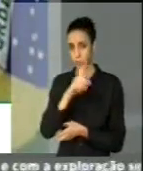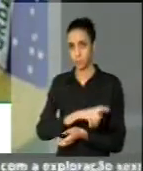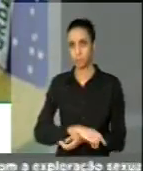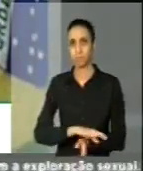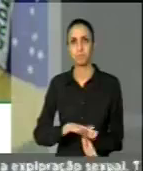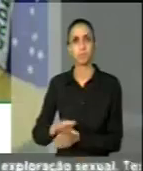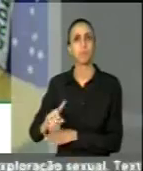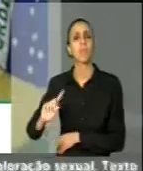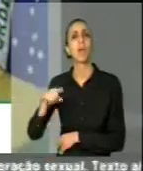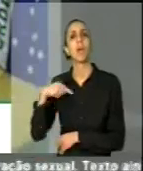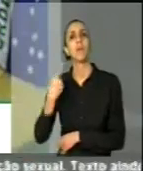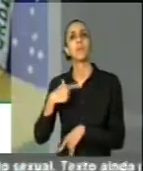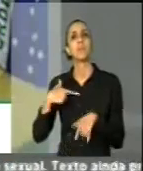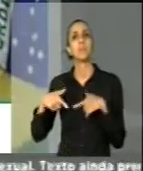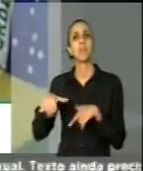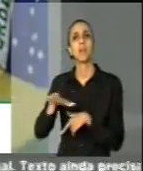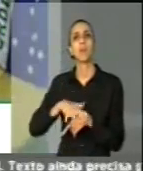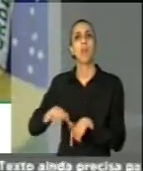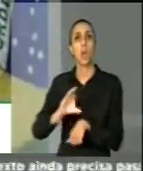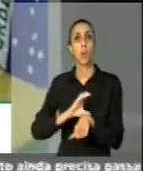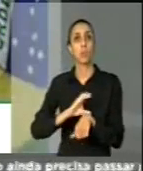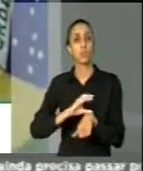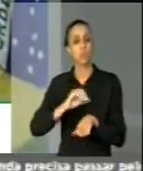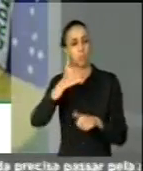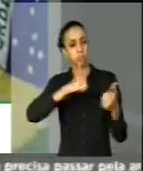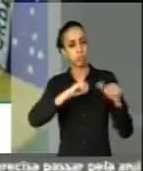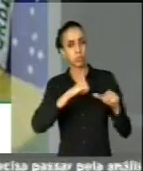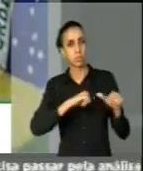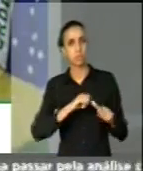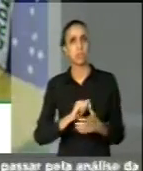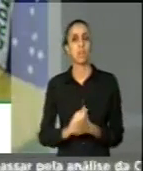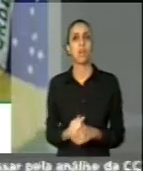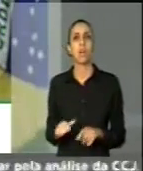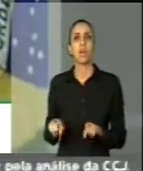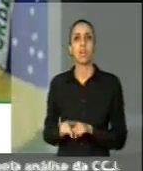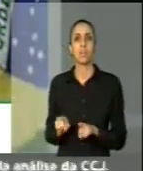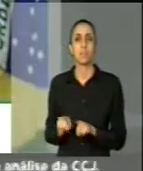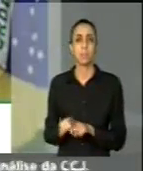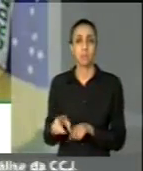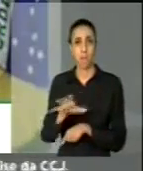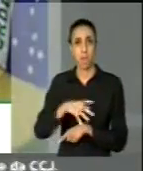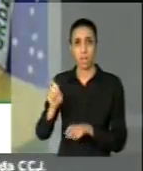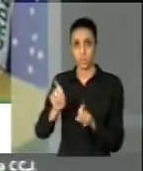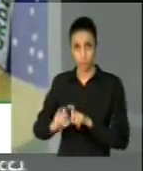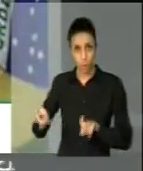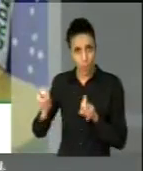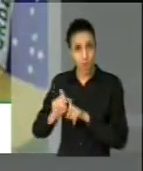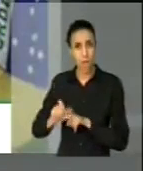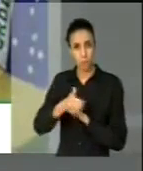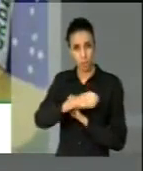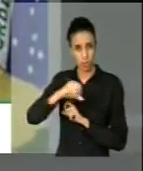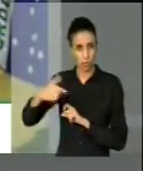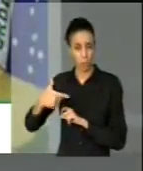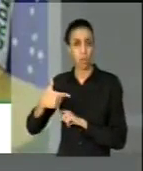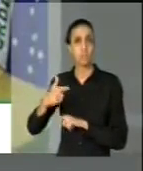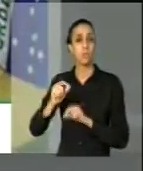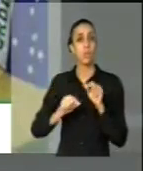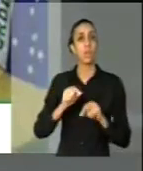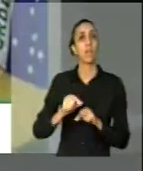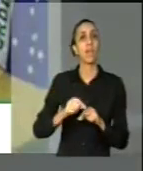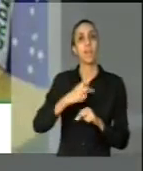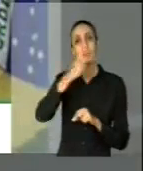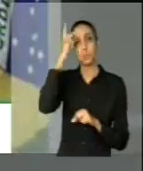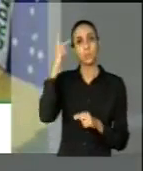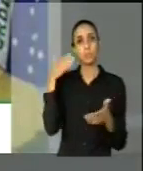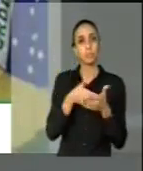na revisão constitucional, como para derrubar a reserva de mercado da informática, em 92, que impediu os brasileiros de ter acesso à tecnologia